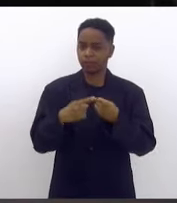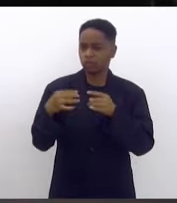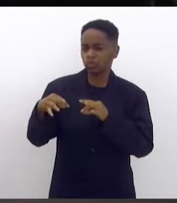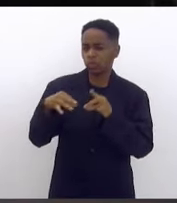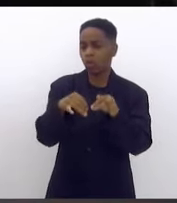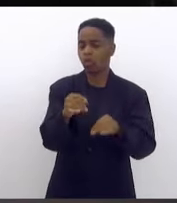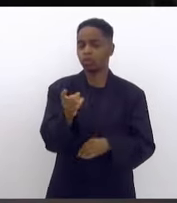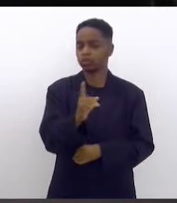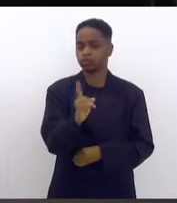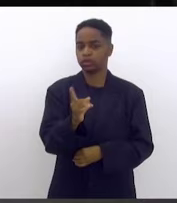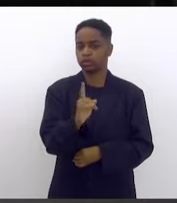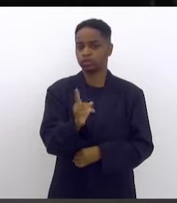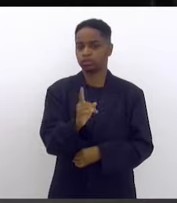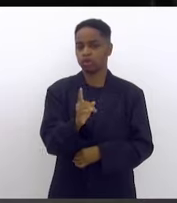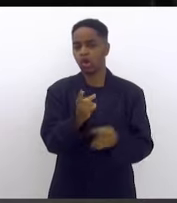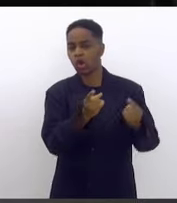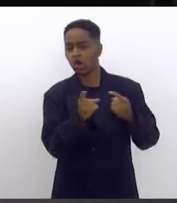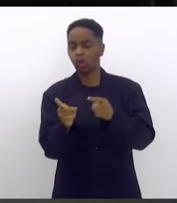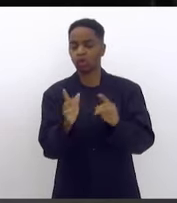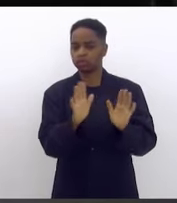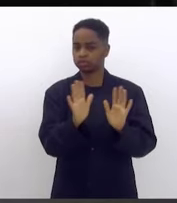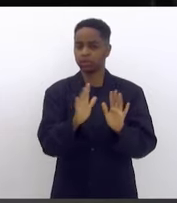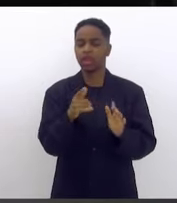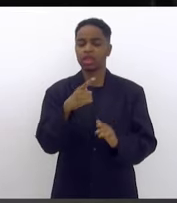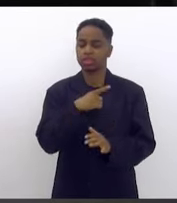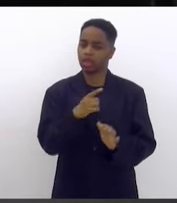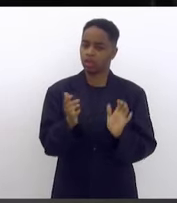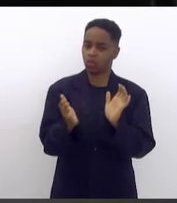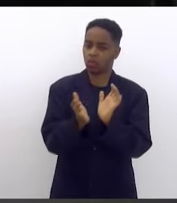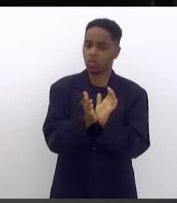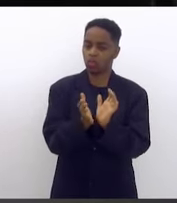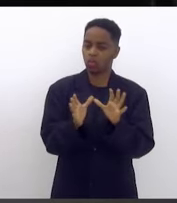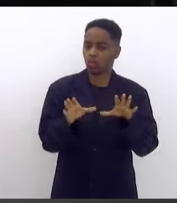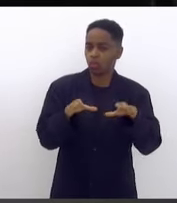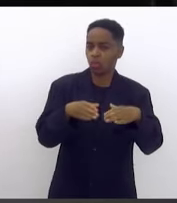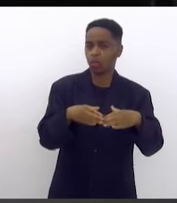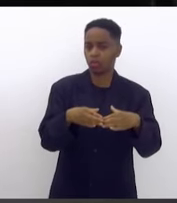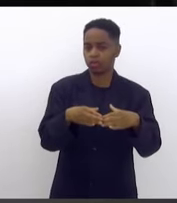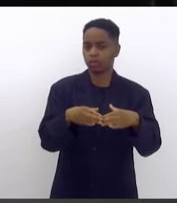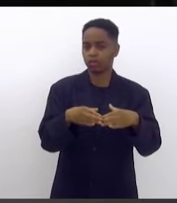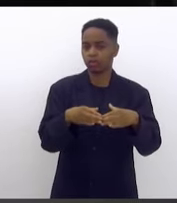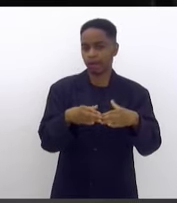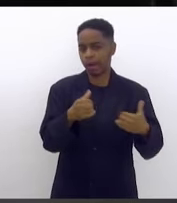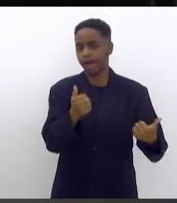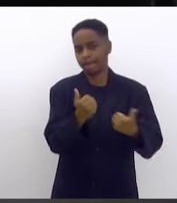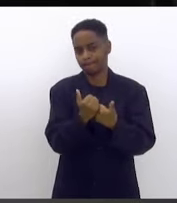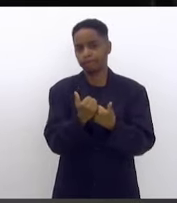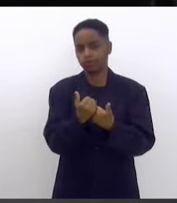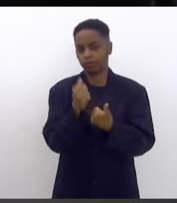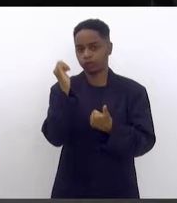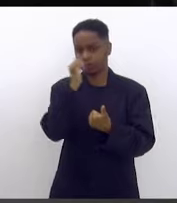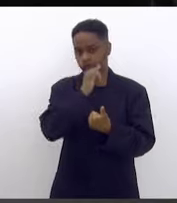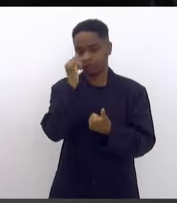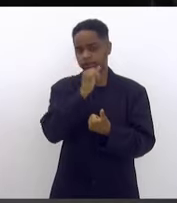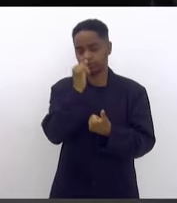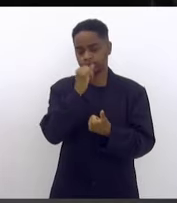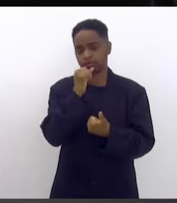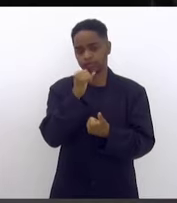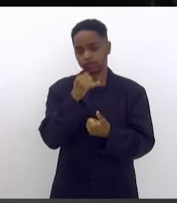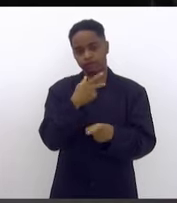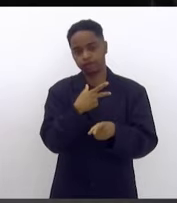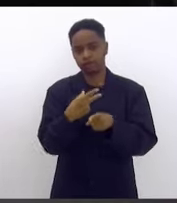todos que torceram contra. Teve uma parcela significativa que votou a favor do Fluminense ganhar